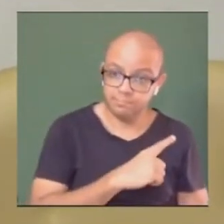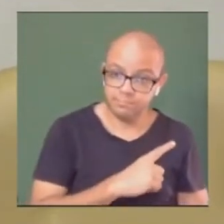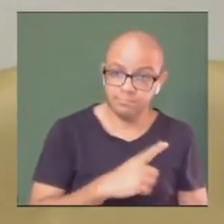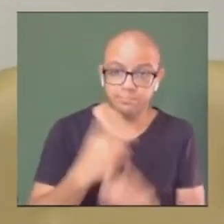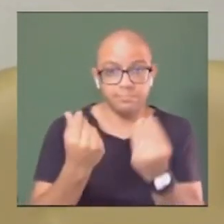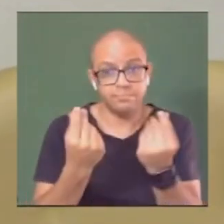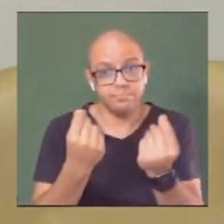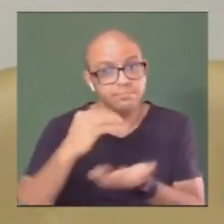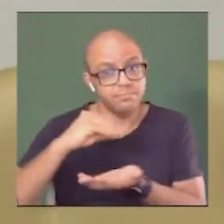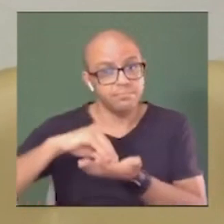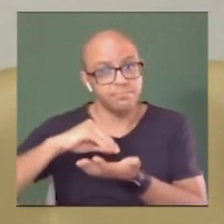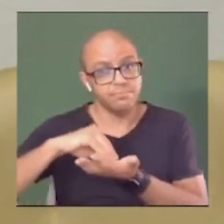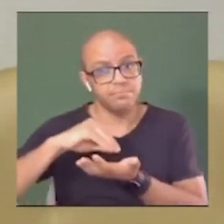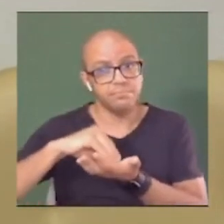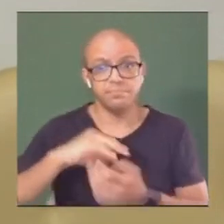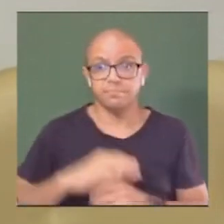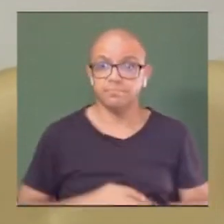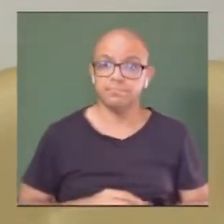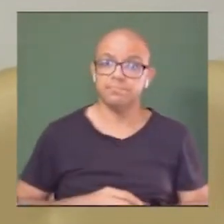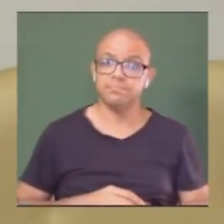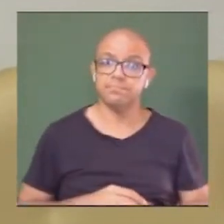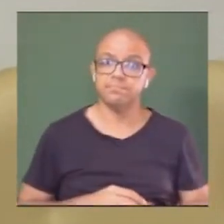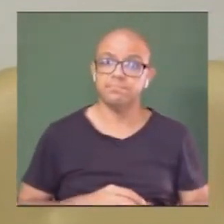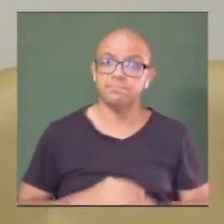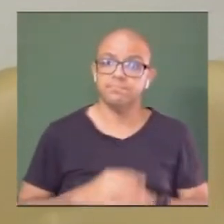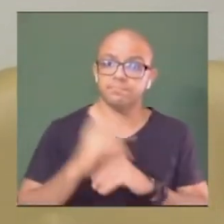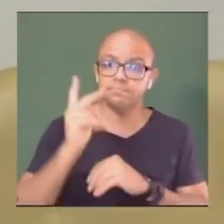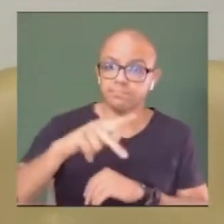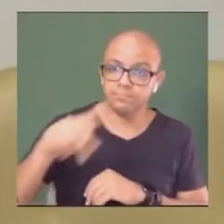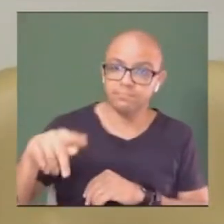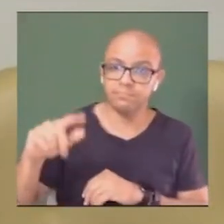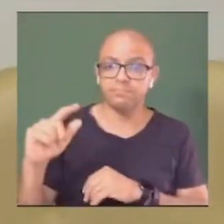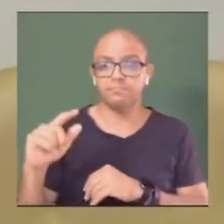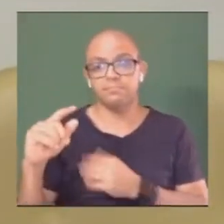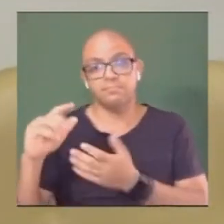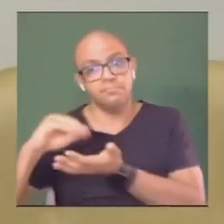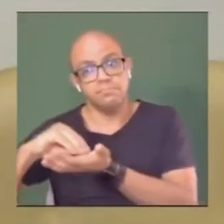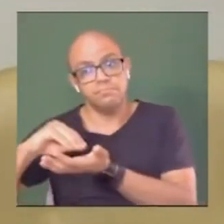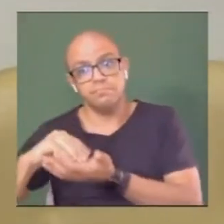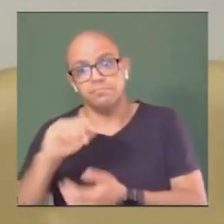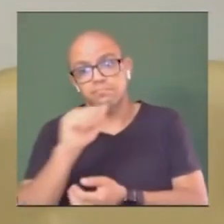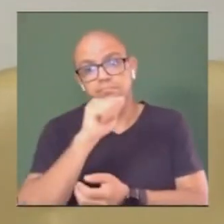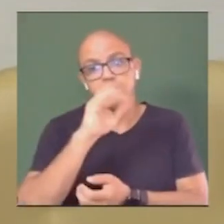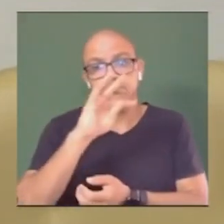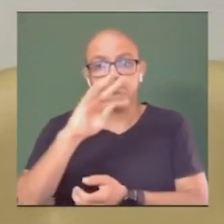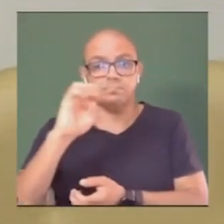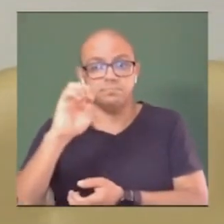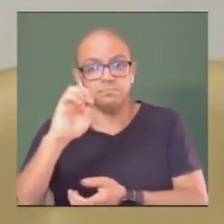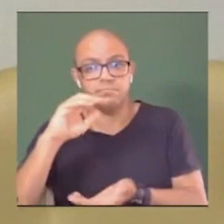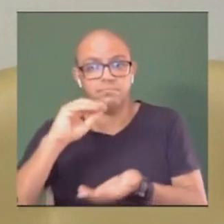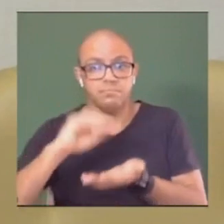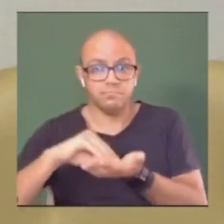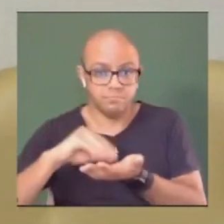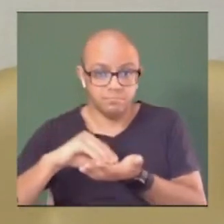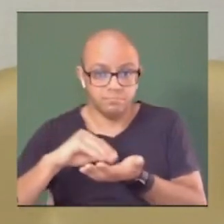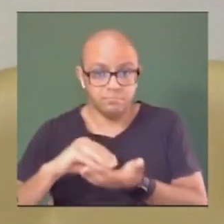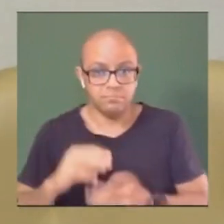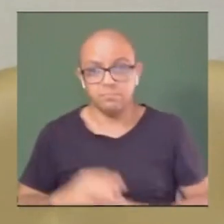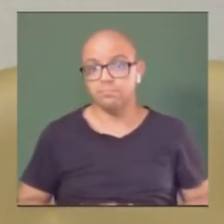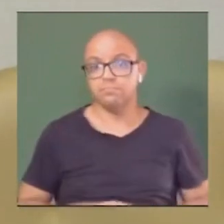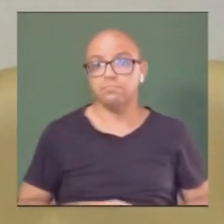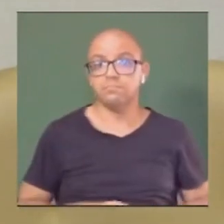né insuficiência de professores insuficiência de ates então é a insuficiência de recursos